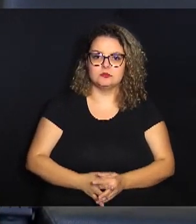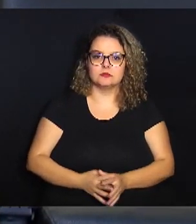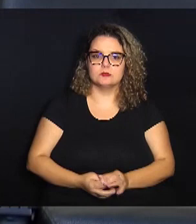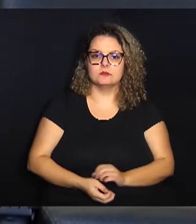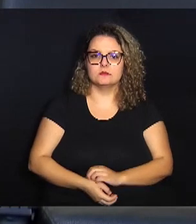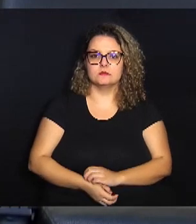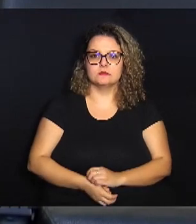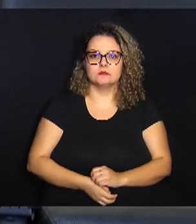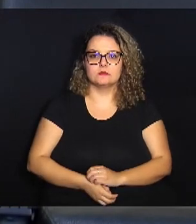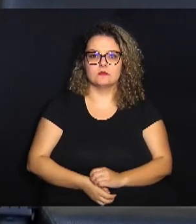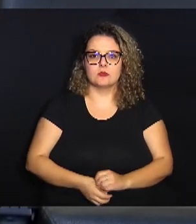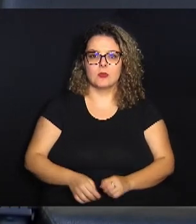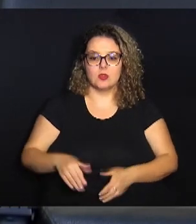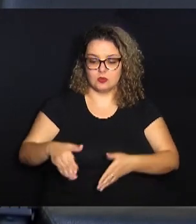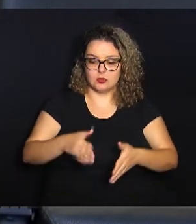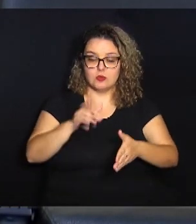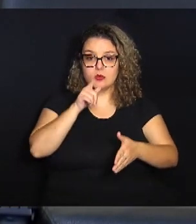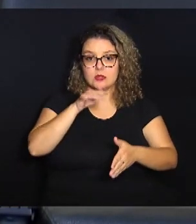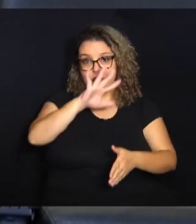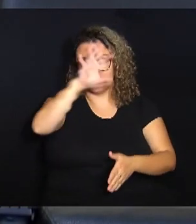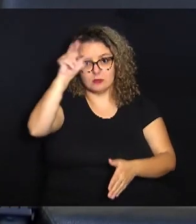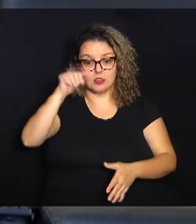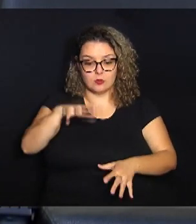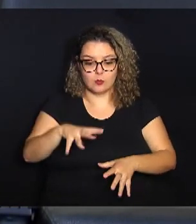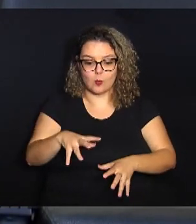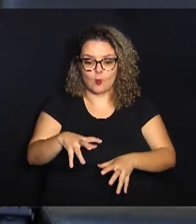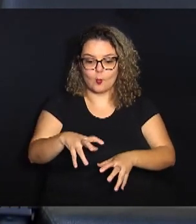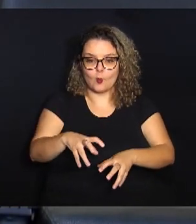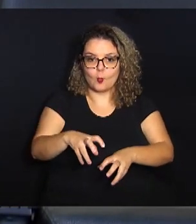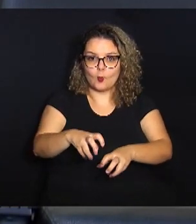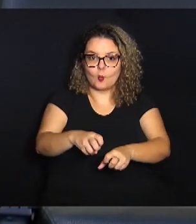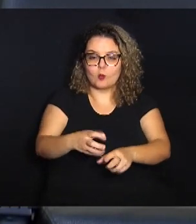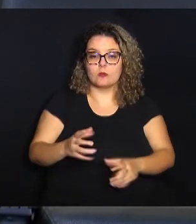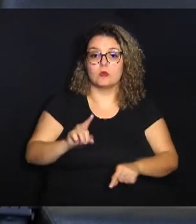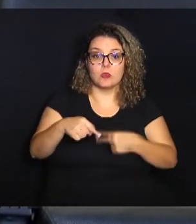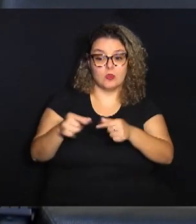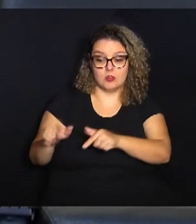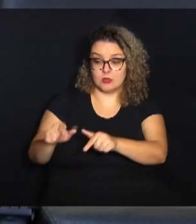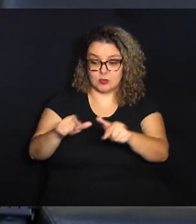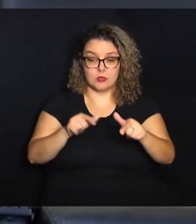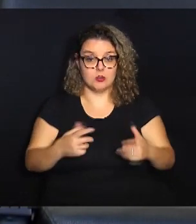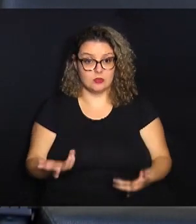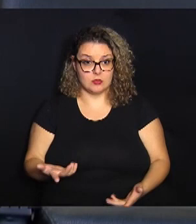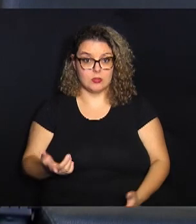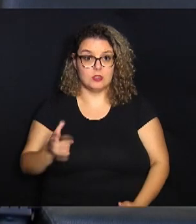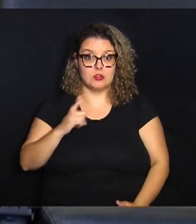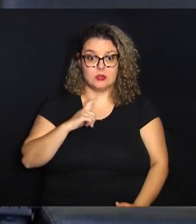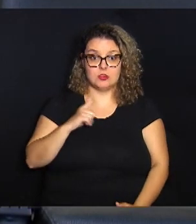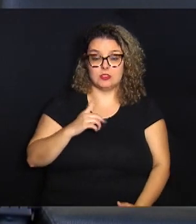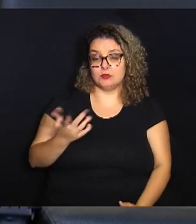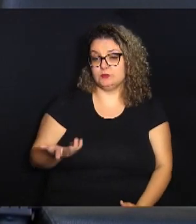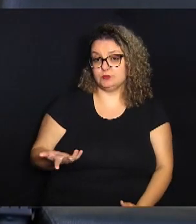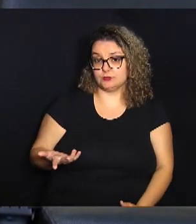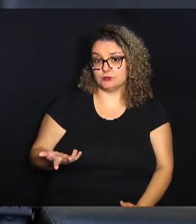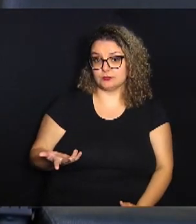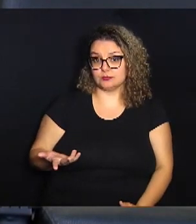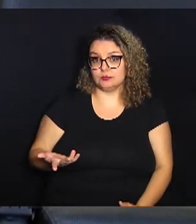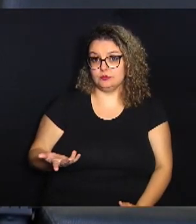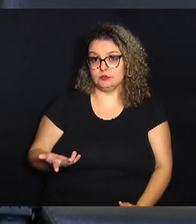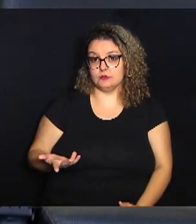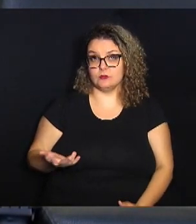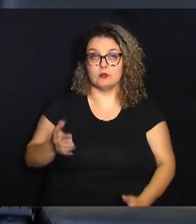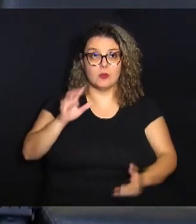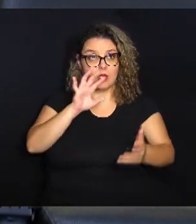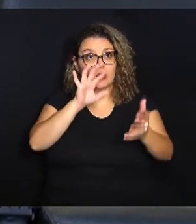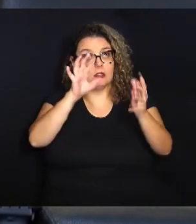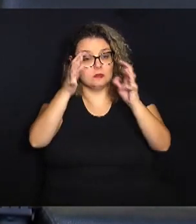No Rio Amazonas, por exemplo, nós vimos seca recente. Em outros locais onde nós temos